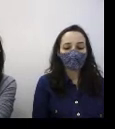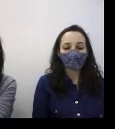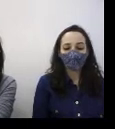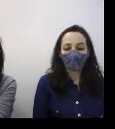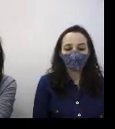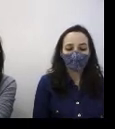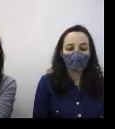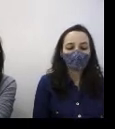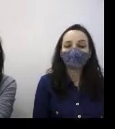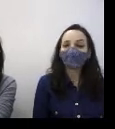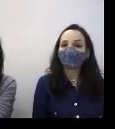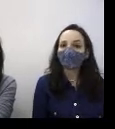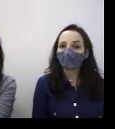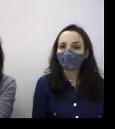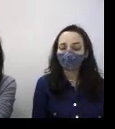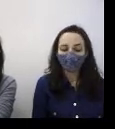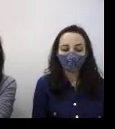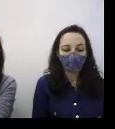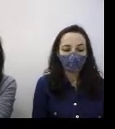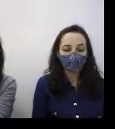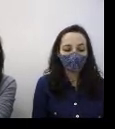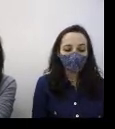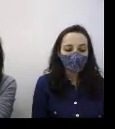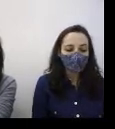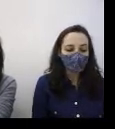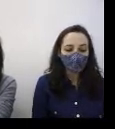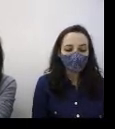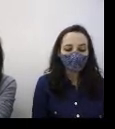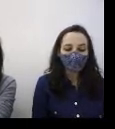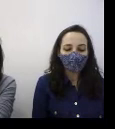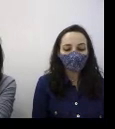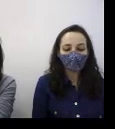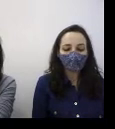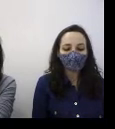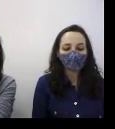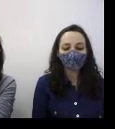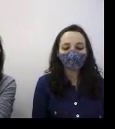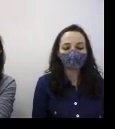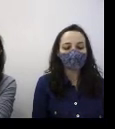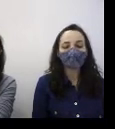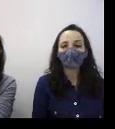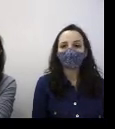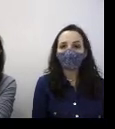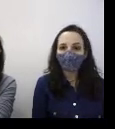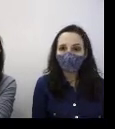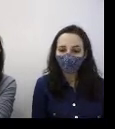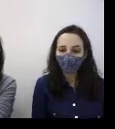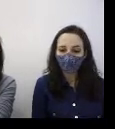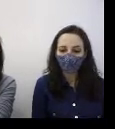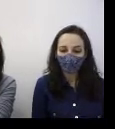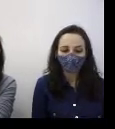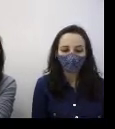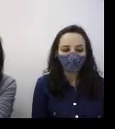sensação de ser um fracassado e de que nada mais vale a pena, permanente estado de que existe um desejo que jamais